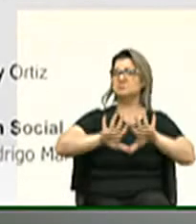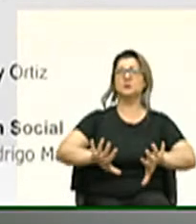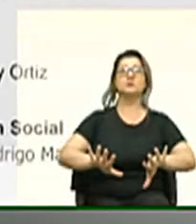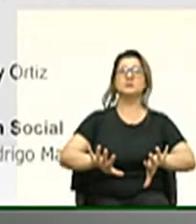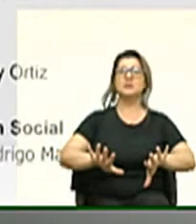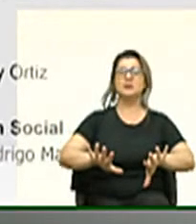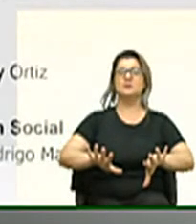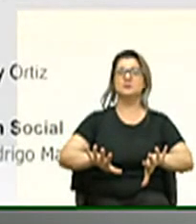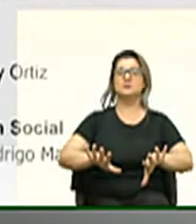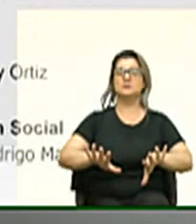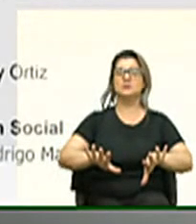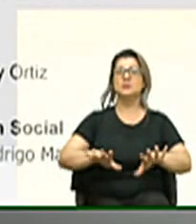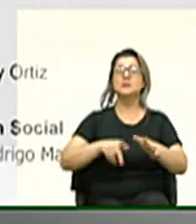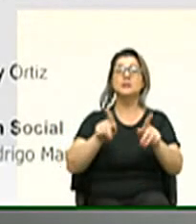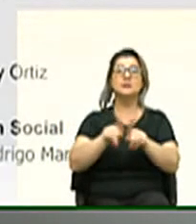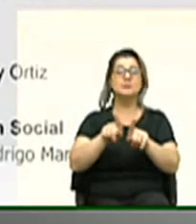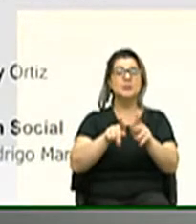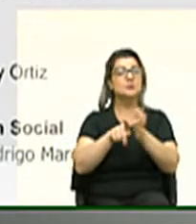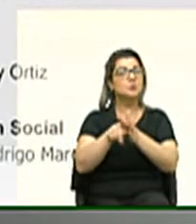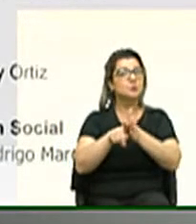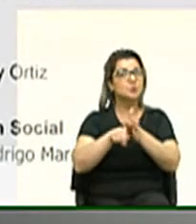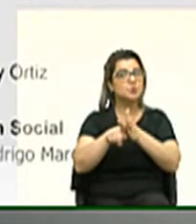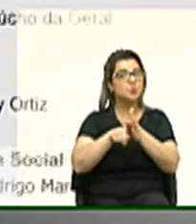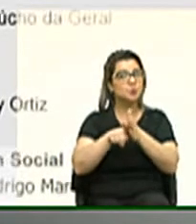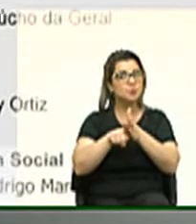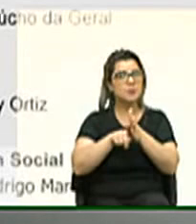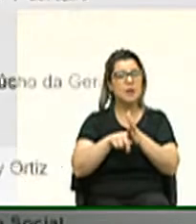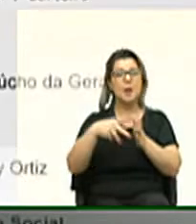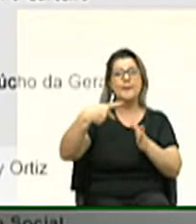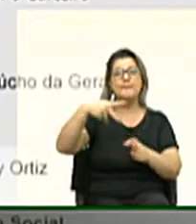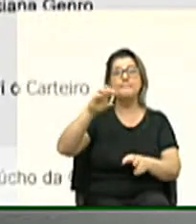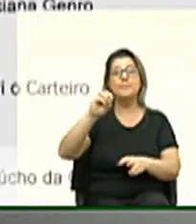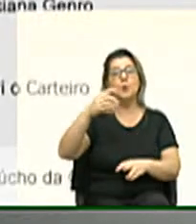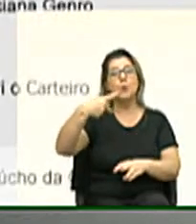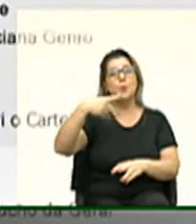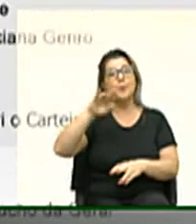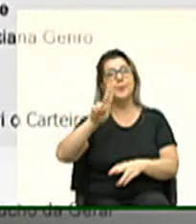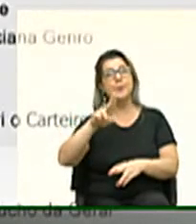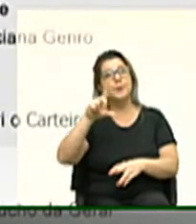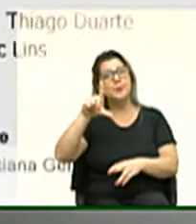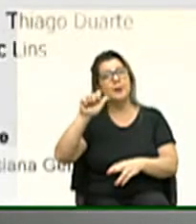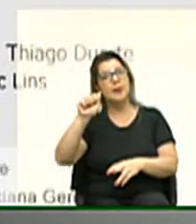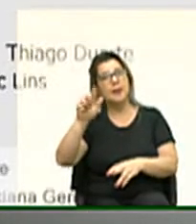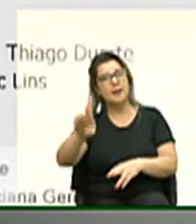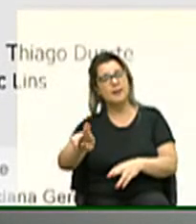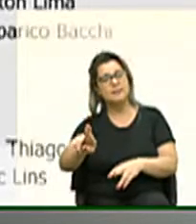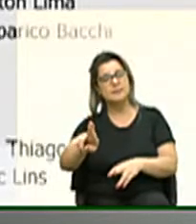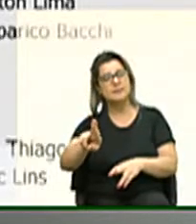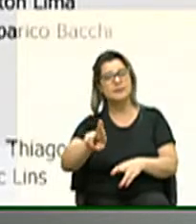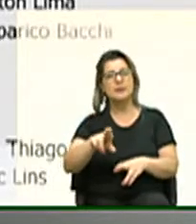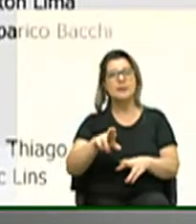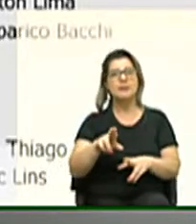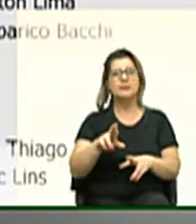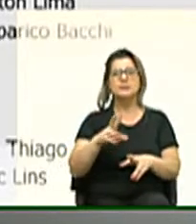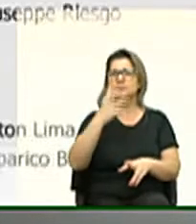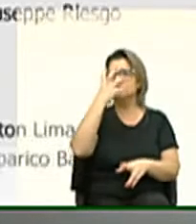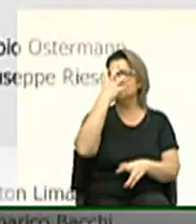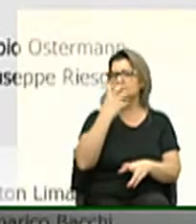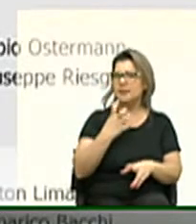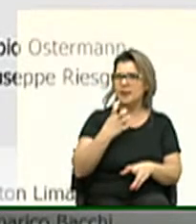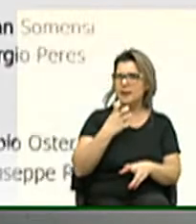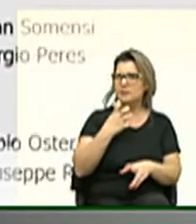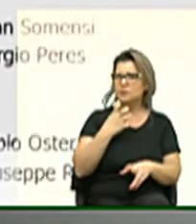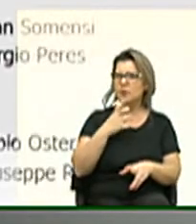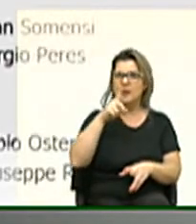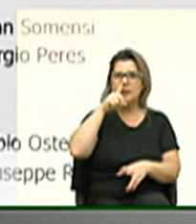consulta popular de exercícios seguintes. Então, é muito grave, é muito sério, isso não é possível que